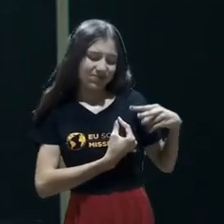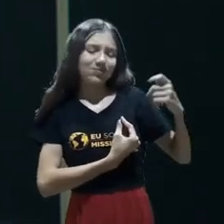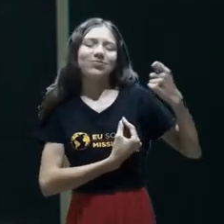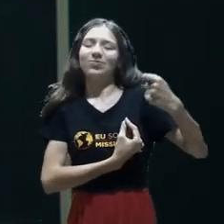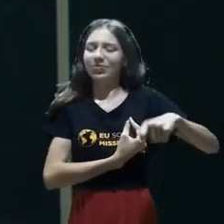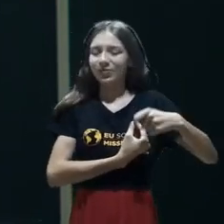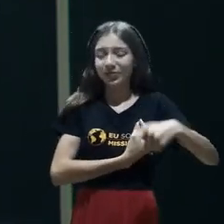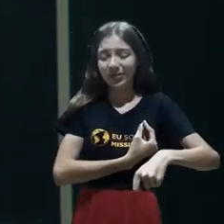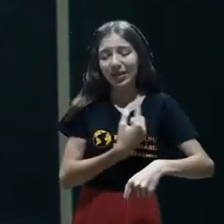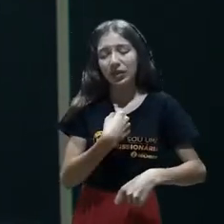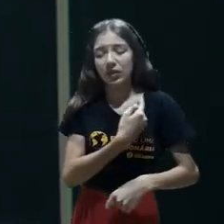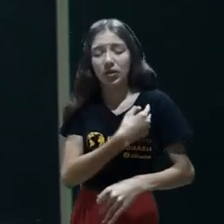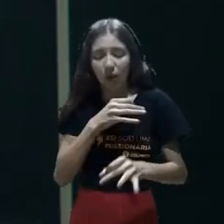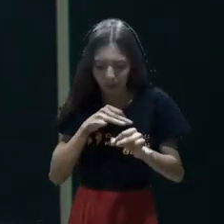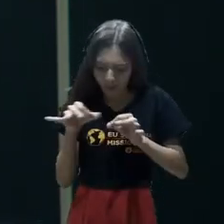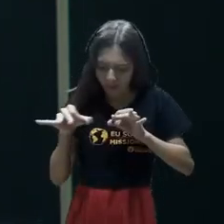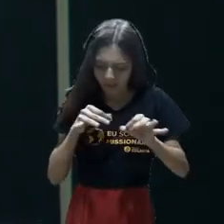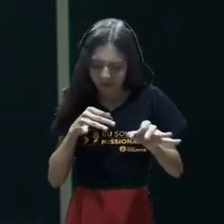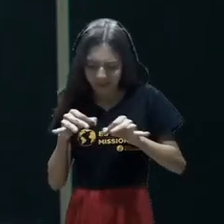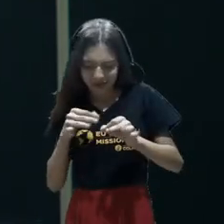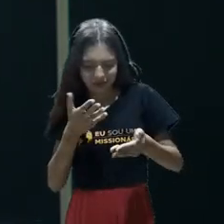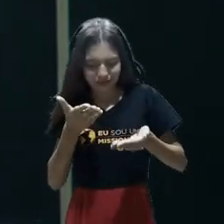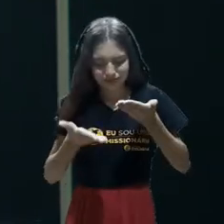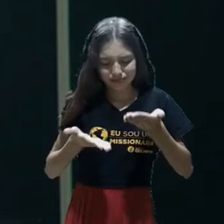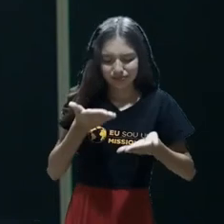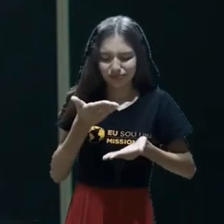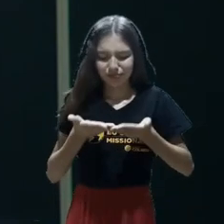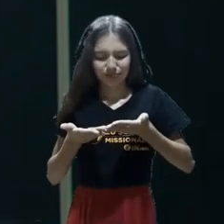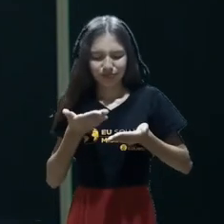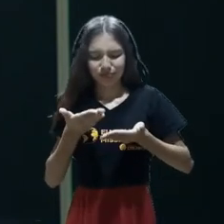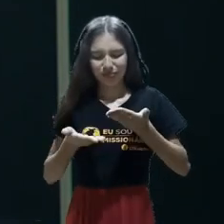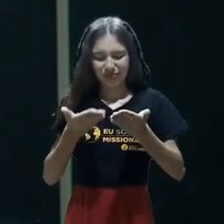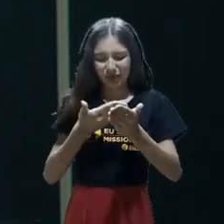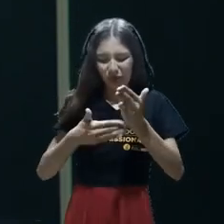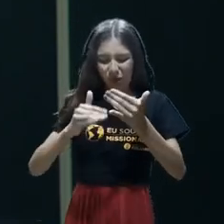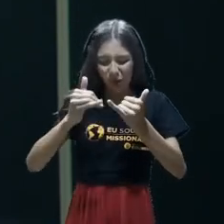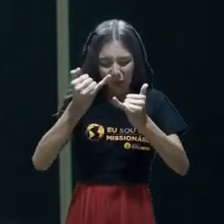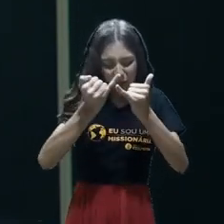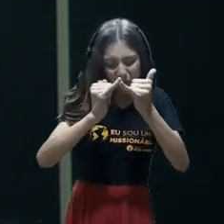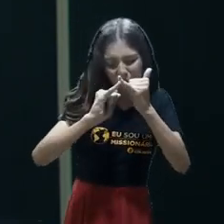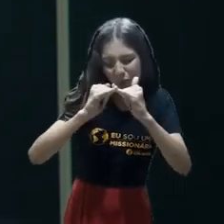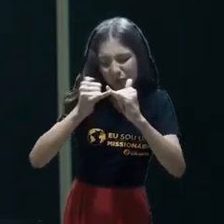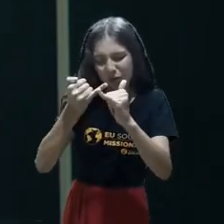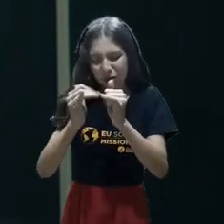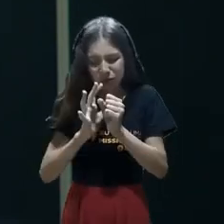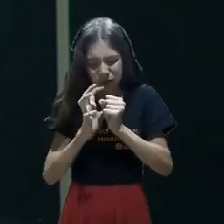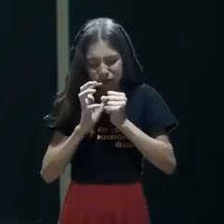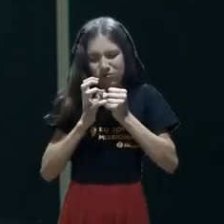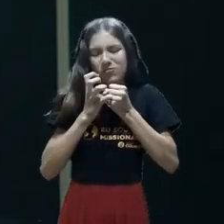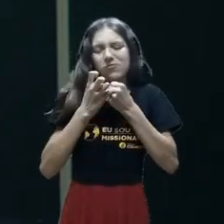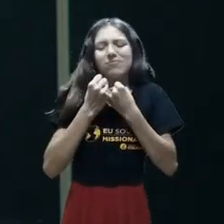a nos organizarmos. Tira todos esses espinhos que vêm nos sufocando,